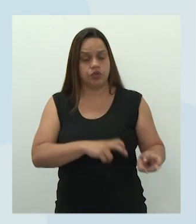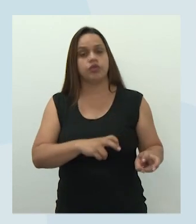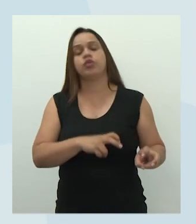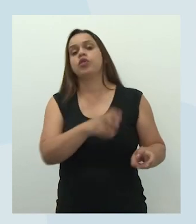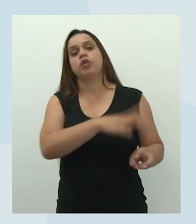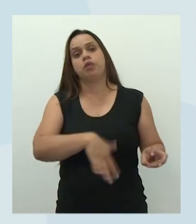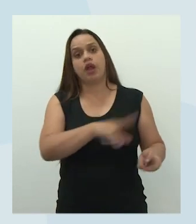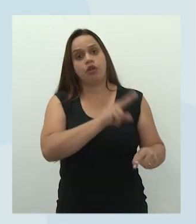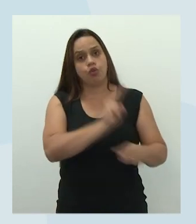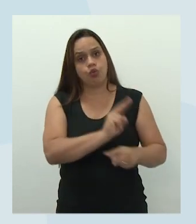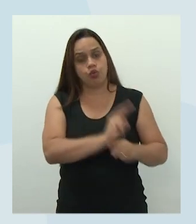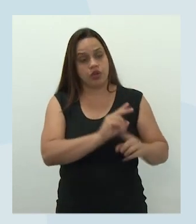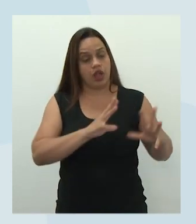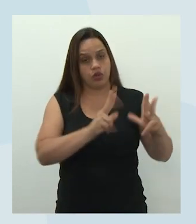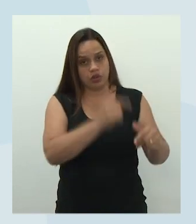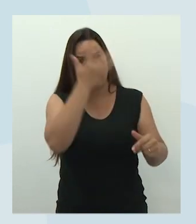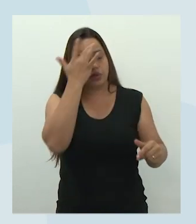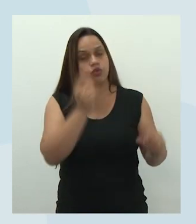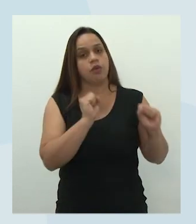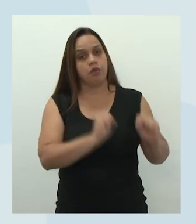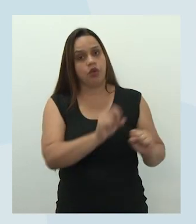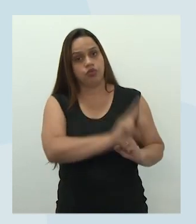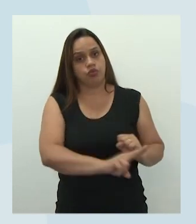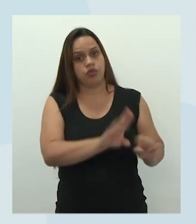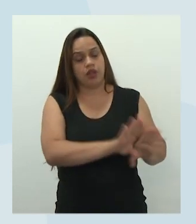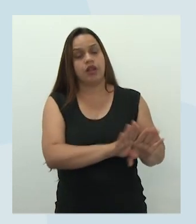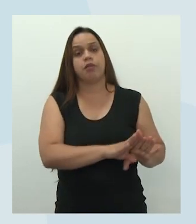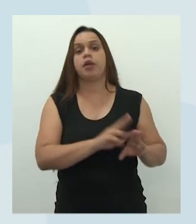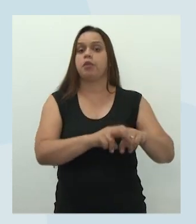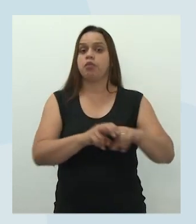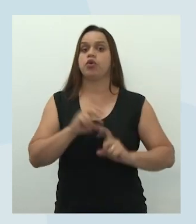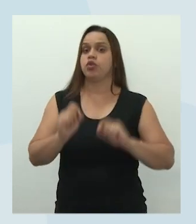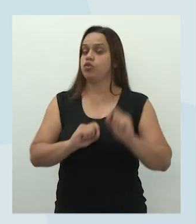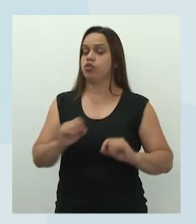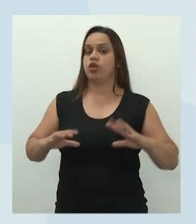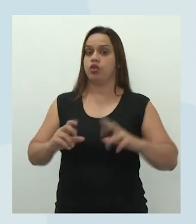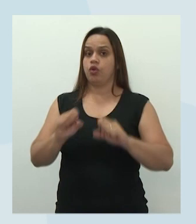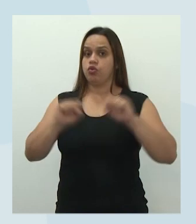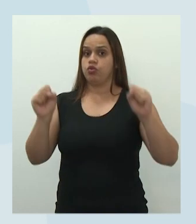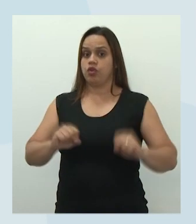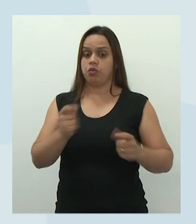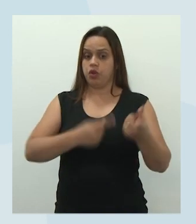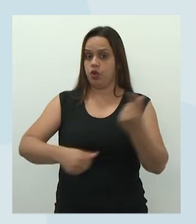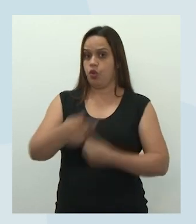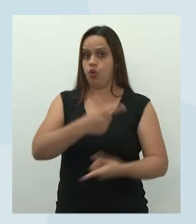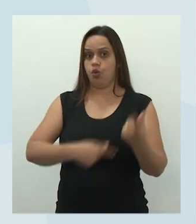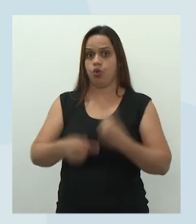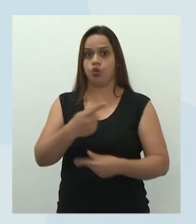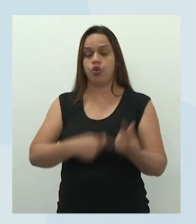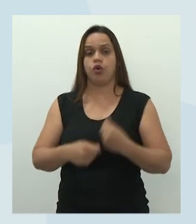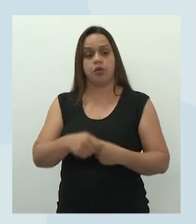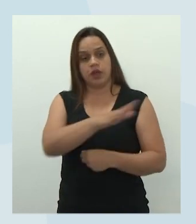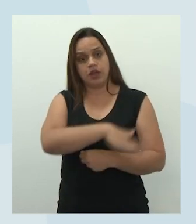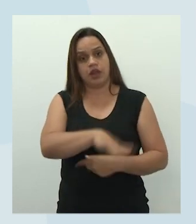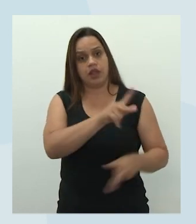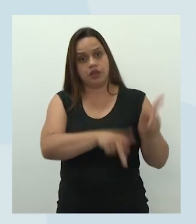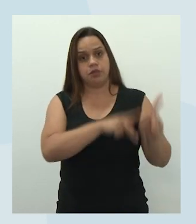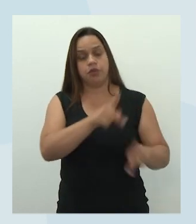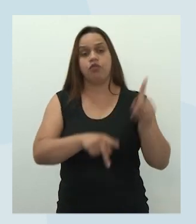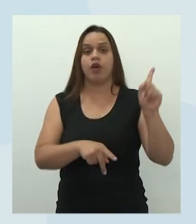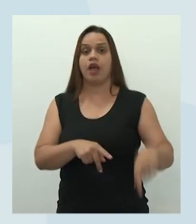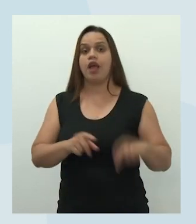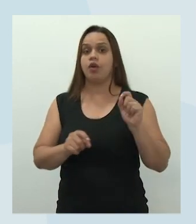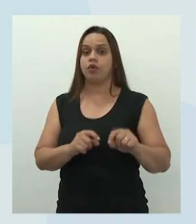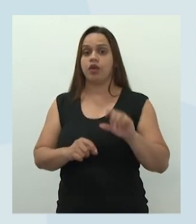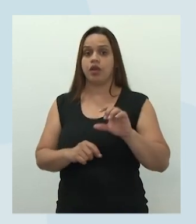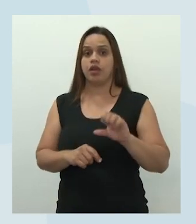ela seja para todo mundo. Tanto é que um dos sistemas, os sistemas econômicos, desculpe, dessas civilizações é a